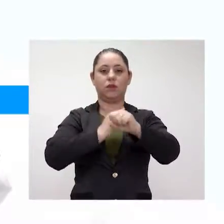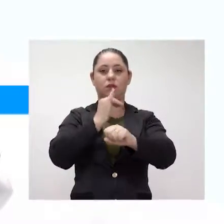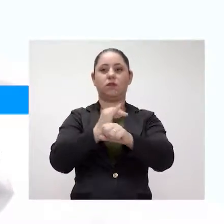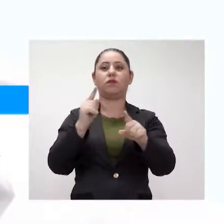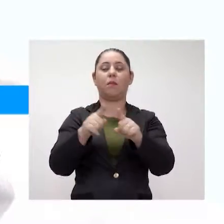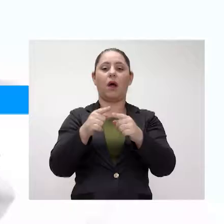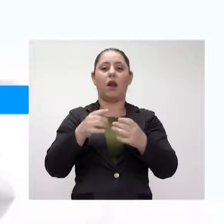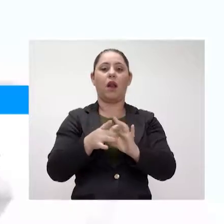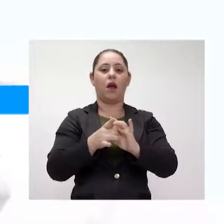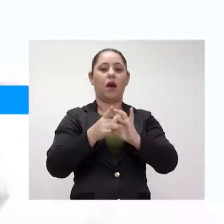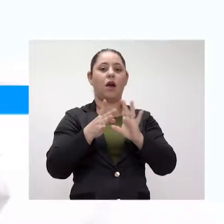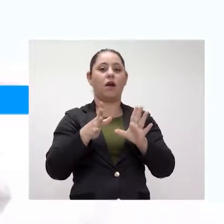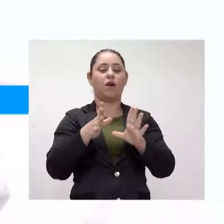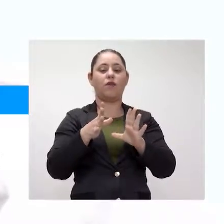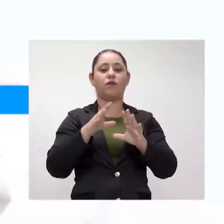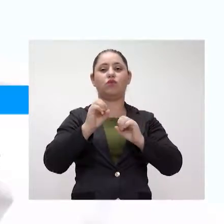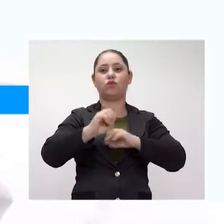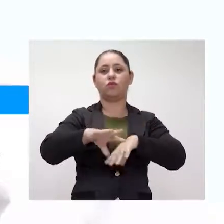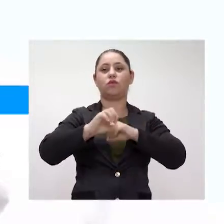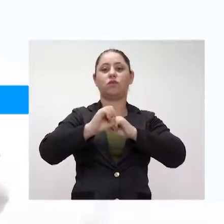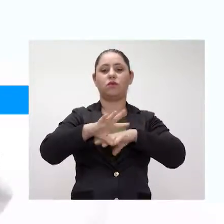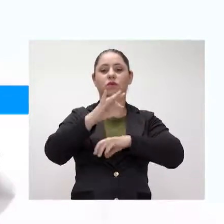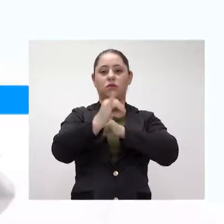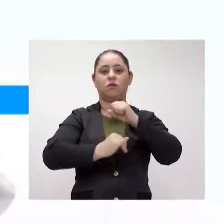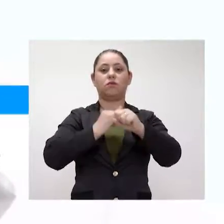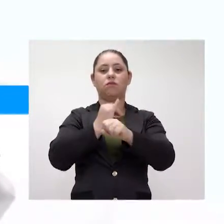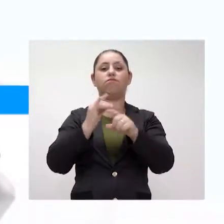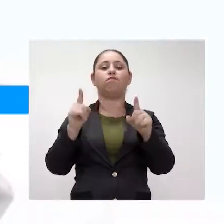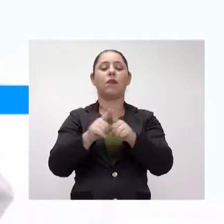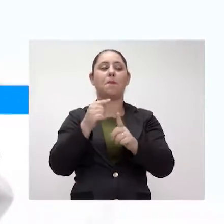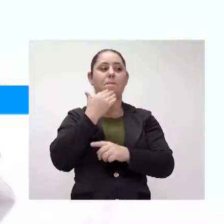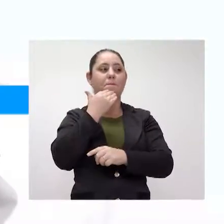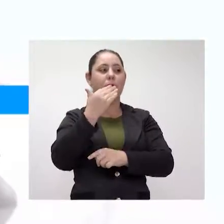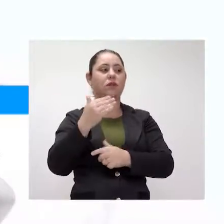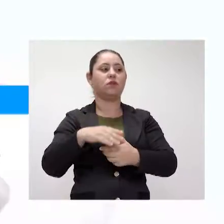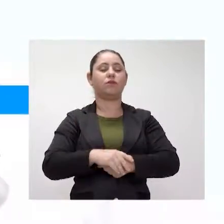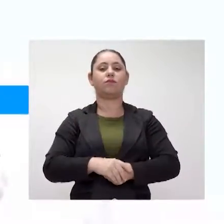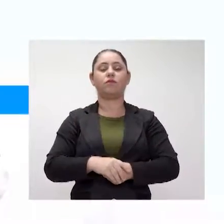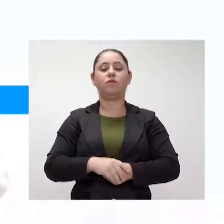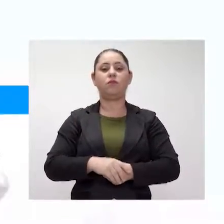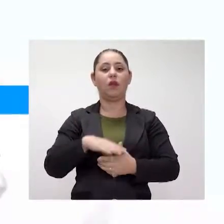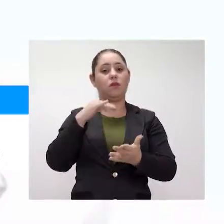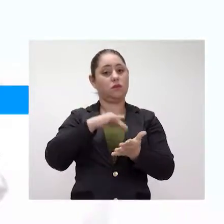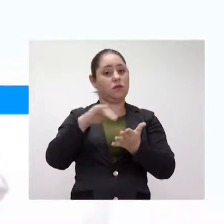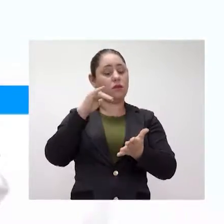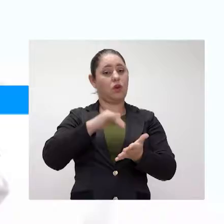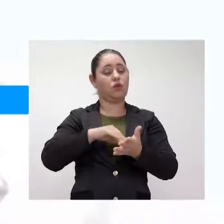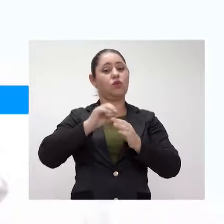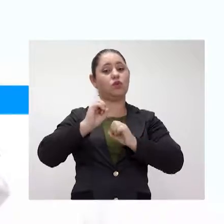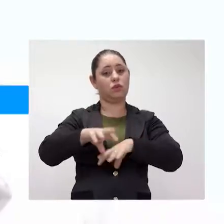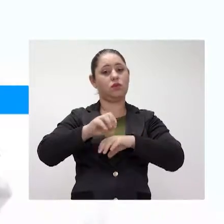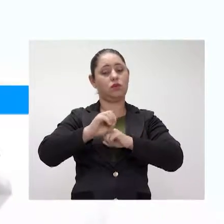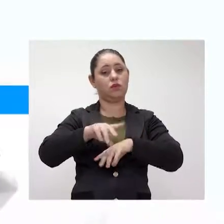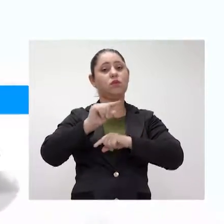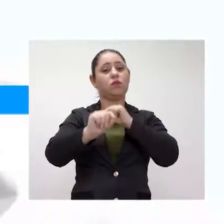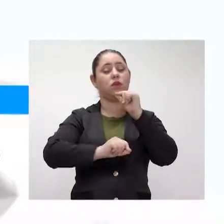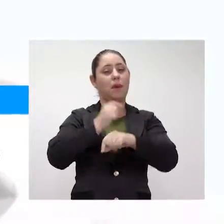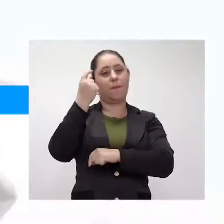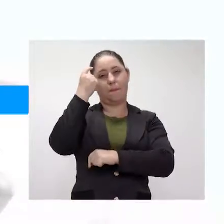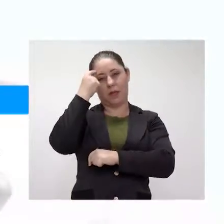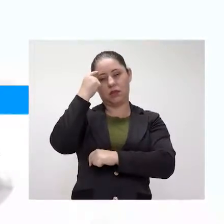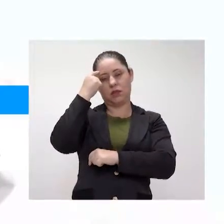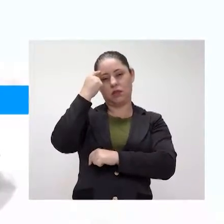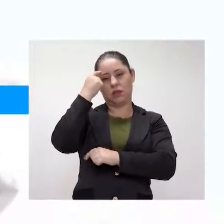são disponibilizadas, né, para o ensino remoto. Então, nós estamos solicitando à Secretaria de Educação